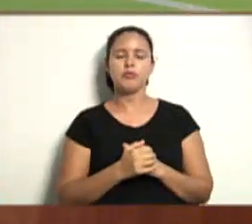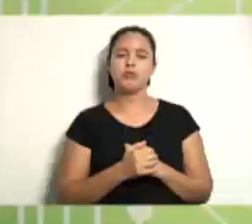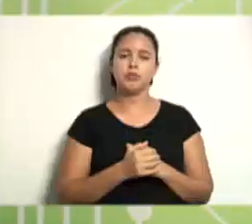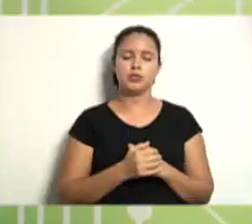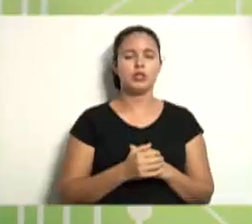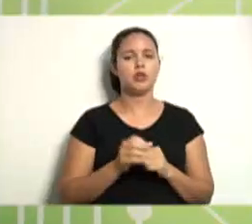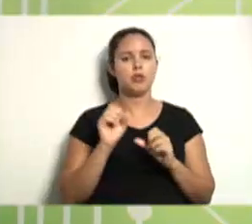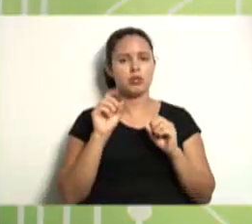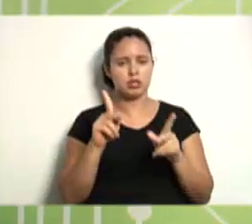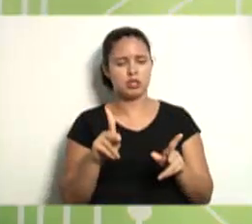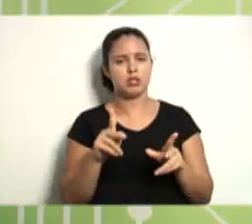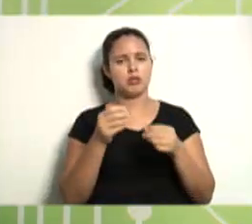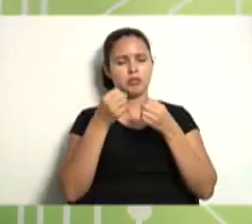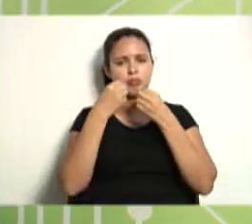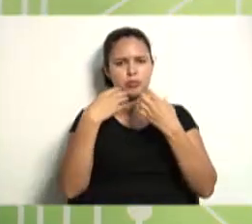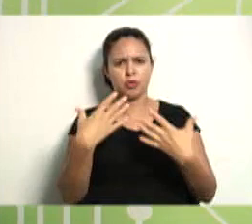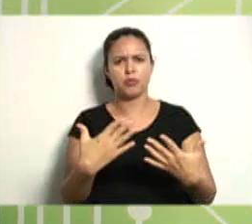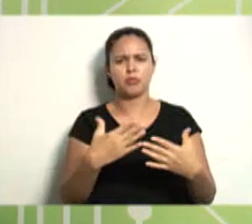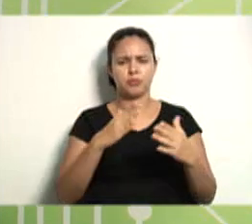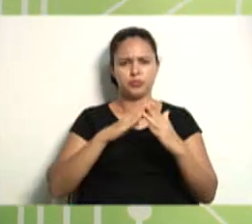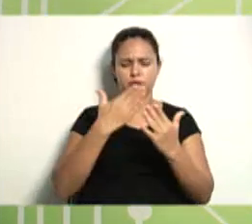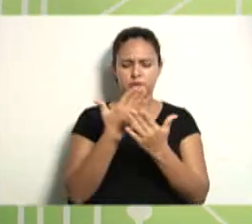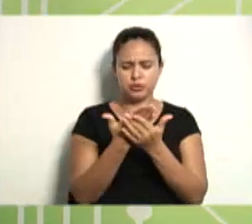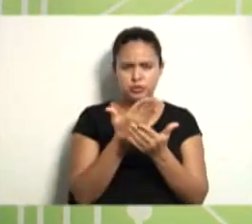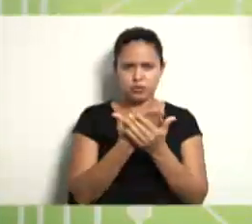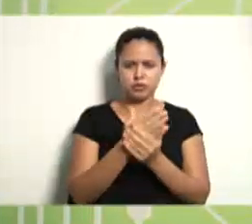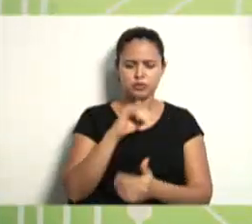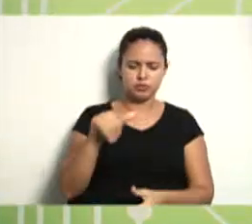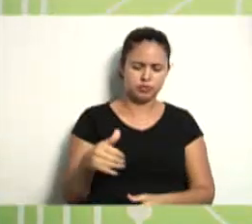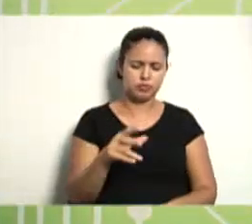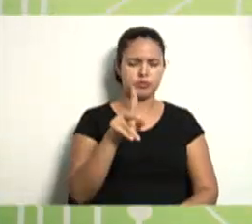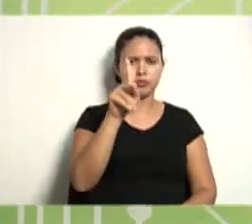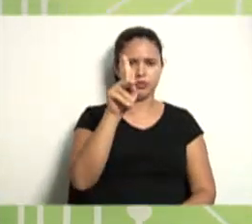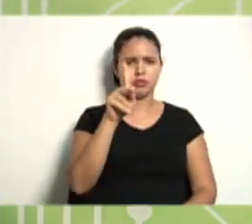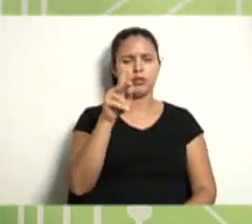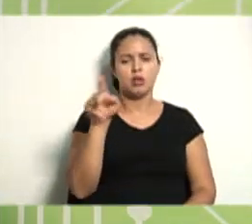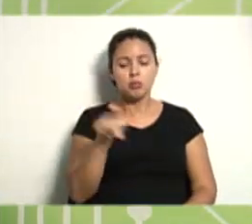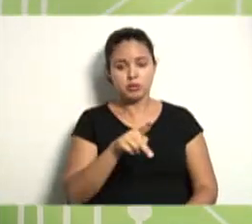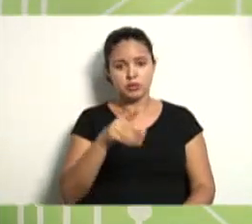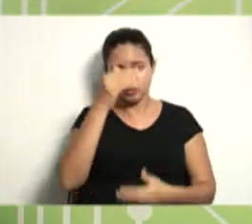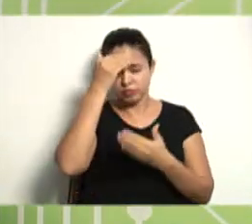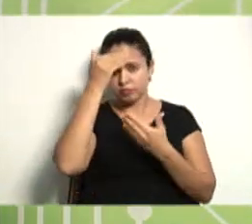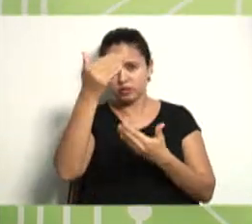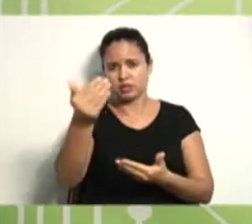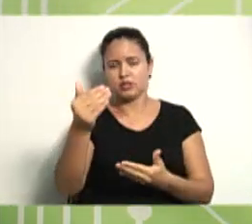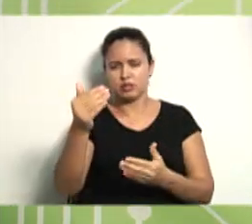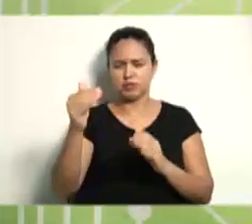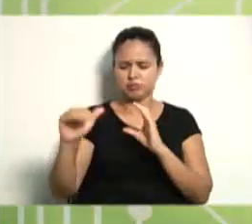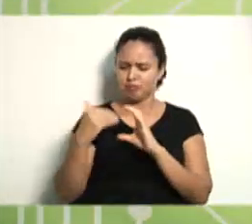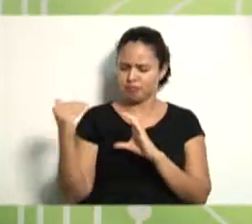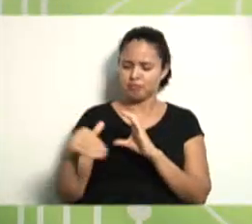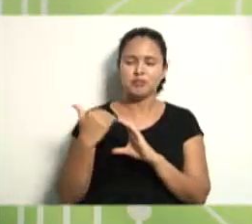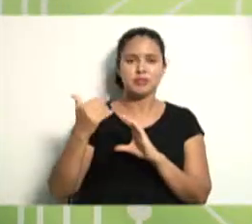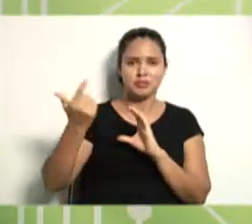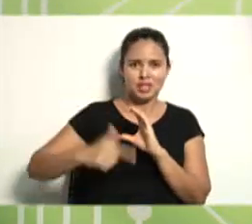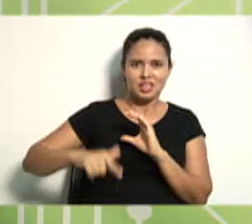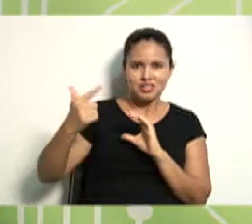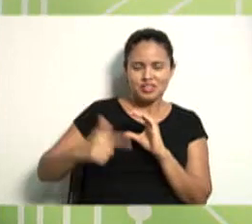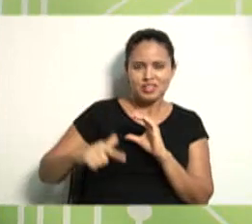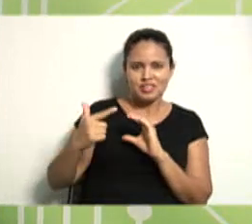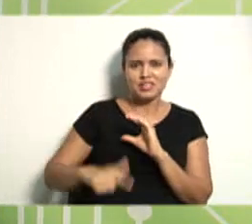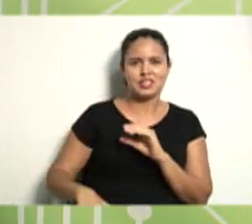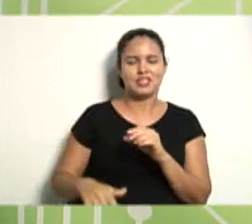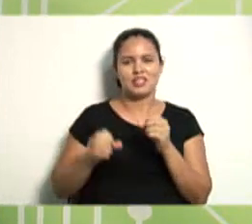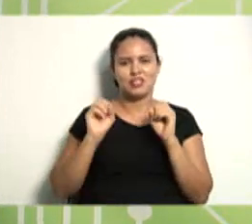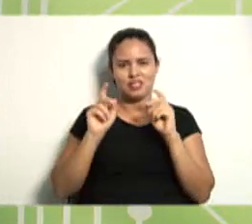Valeu, Escola JK, participando aí 2 vezes. Professora Marisete, obrigada. Manda mais, vem na gente que a gente